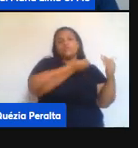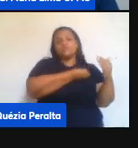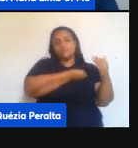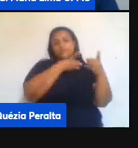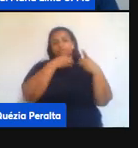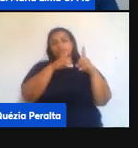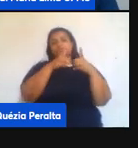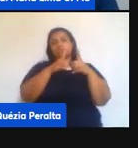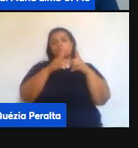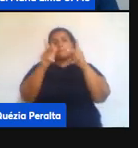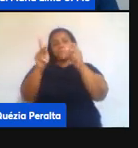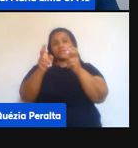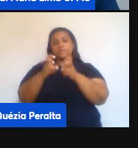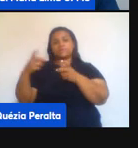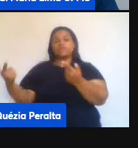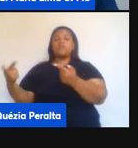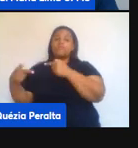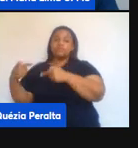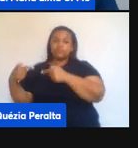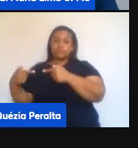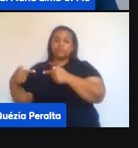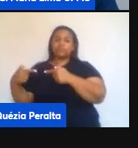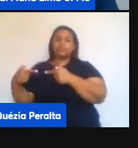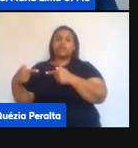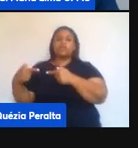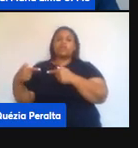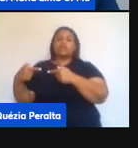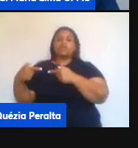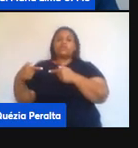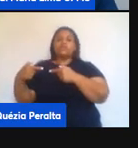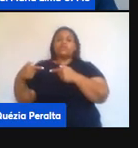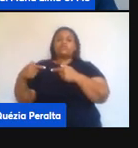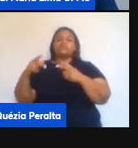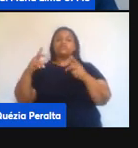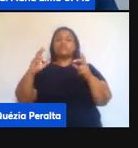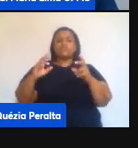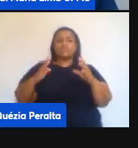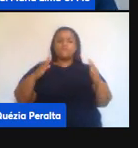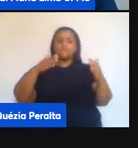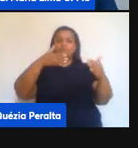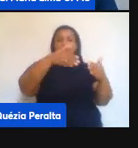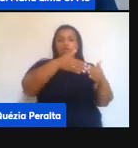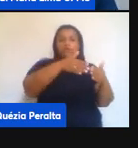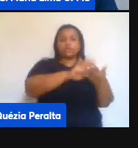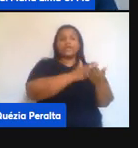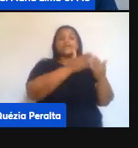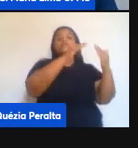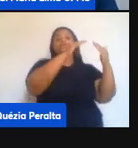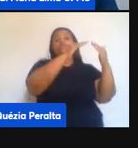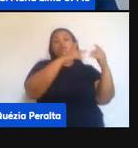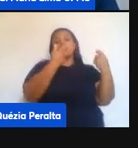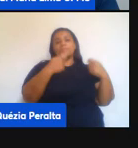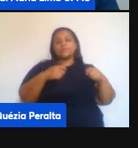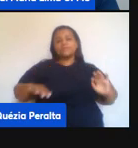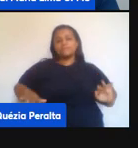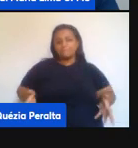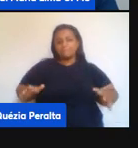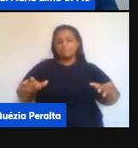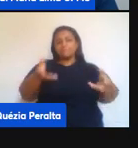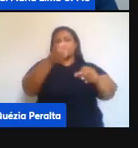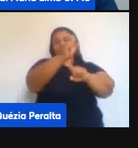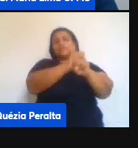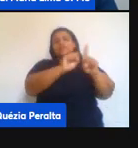política, nós estamos justamente ressaltando que a escola tem uma função na sociedade e os sujeitos que